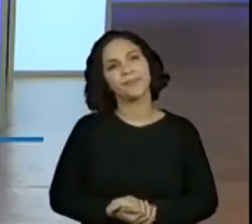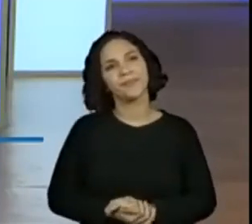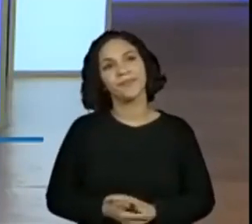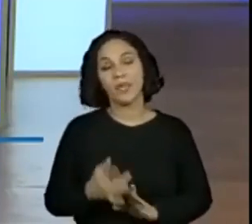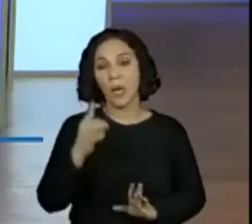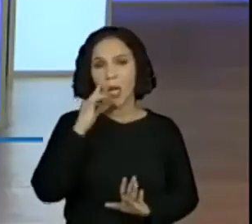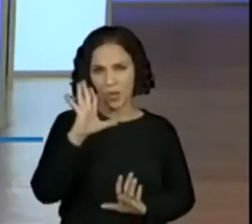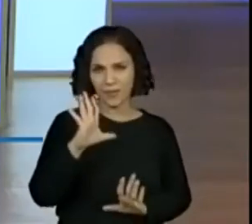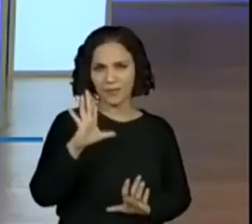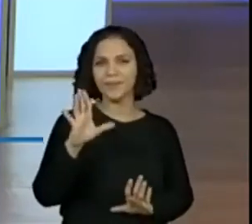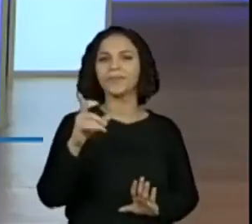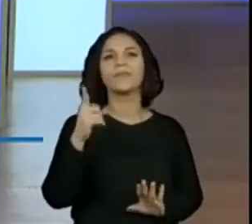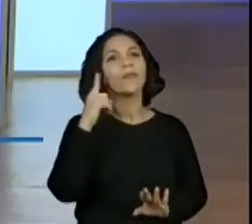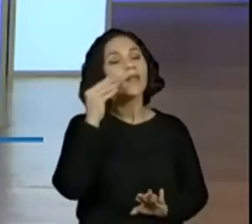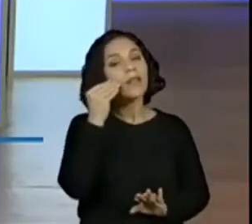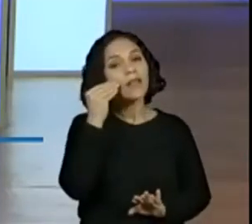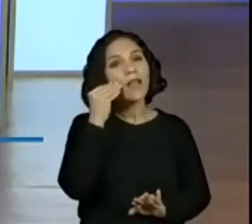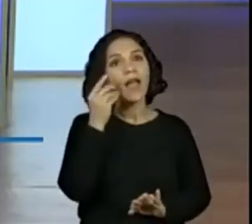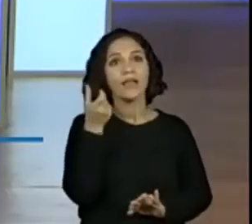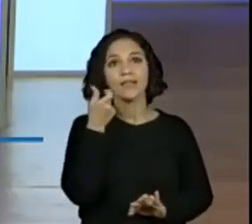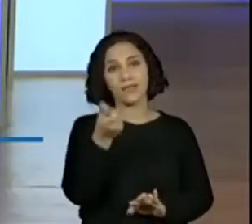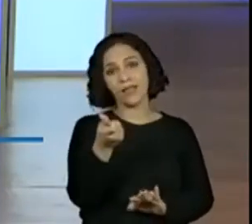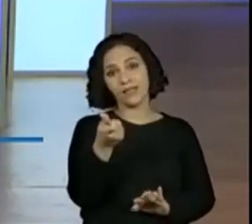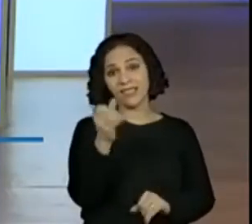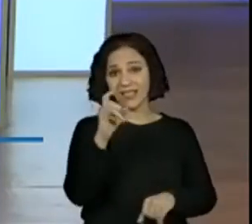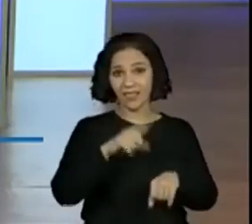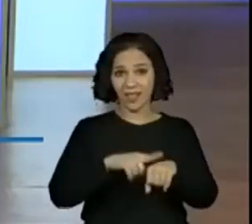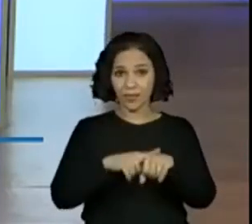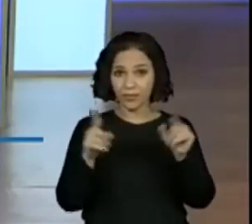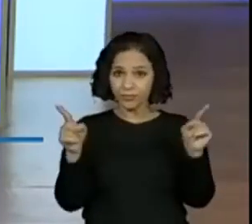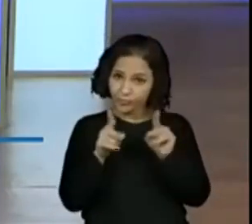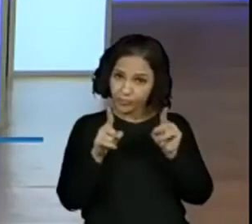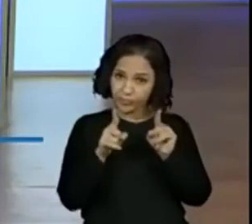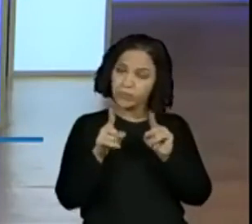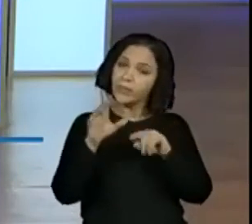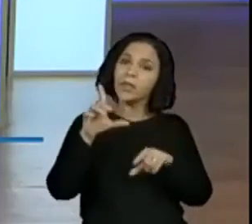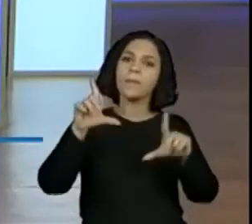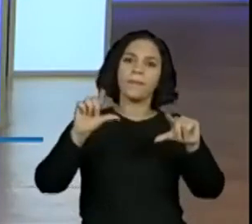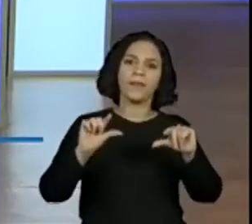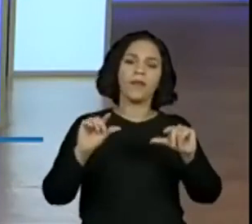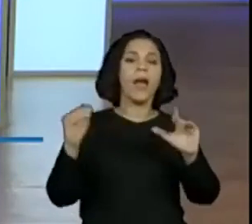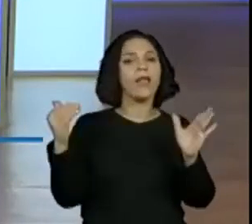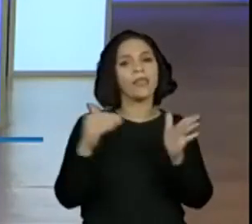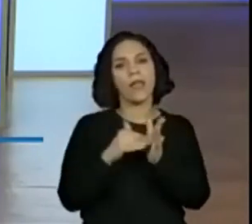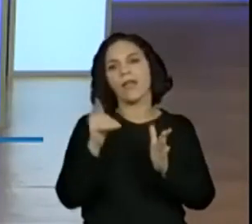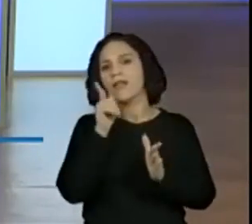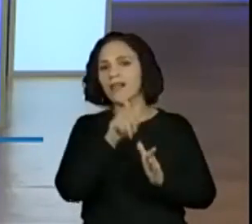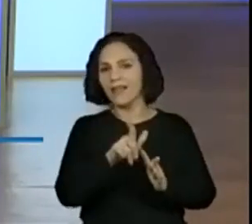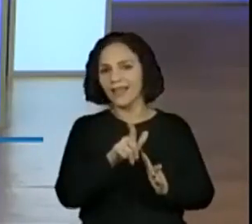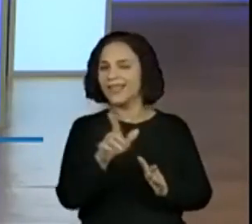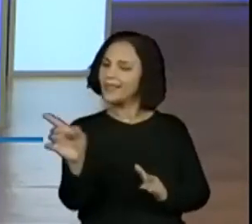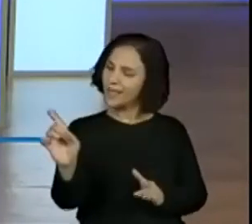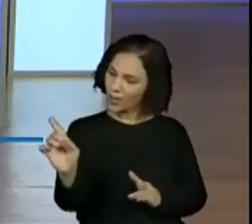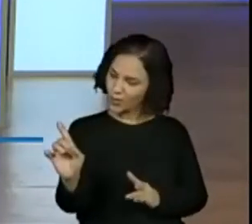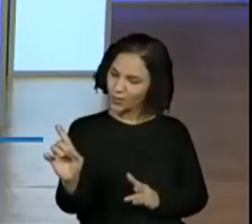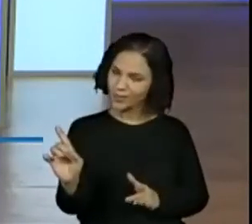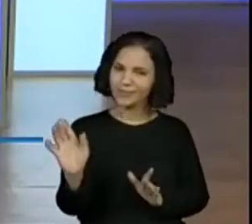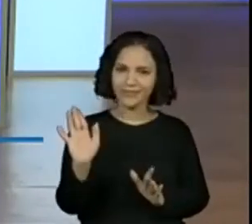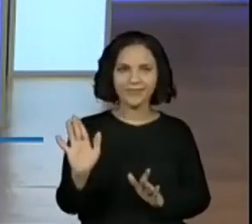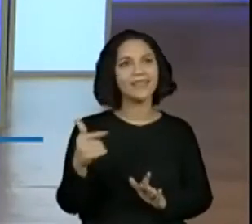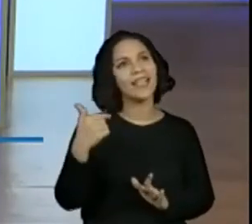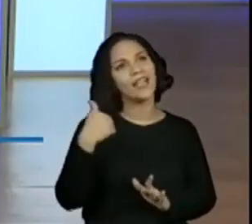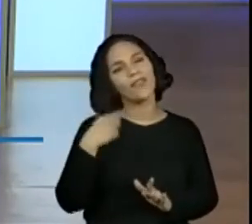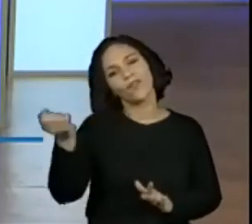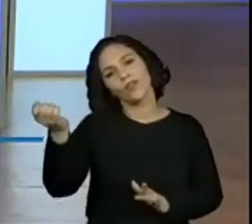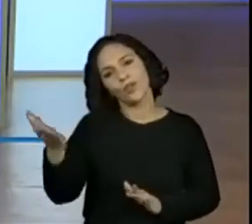a gente vai ter algumas rodadas Vamos tentar jogar seis mas se o tempo for curto a gente joga menos você ganhar não aí eu vou